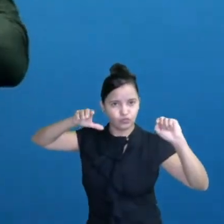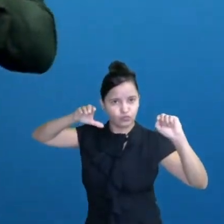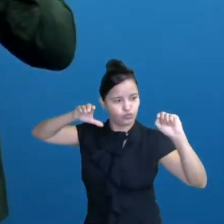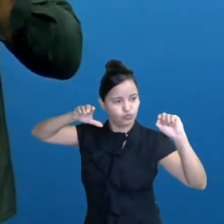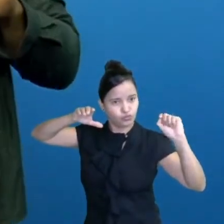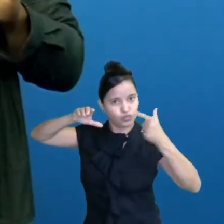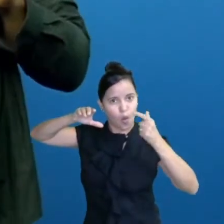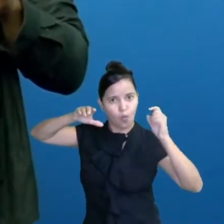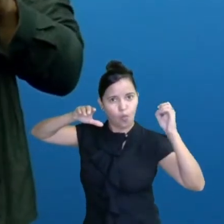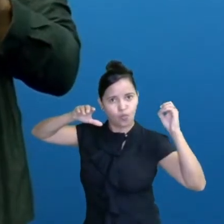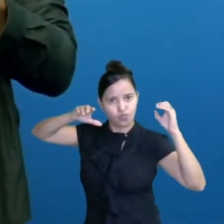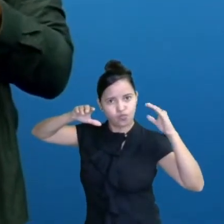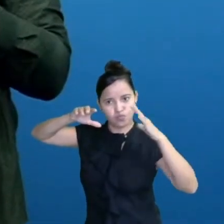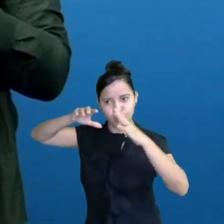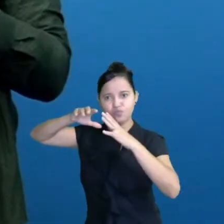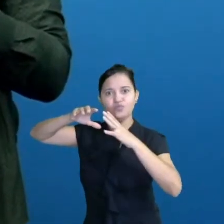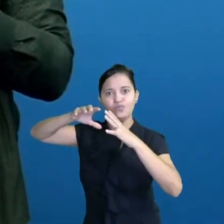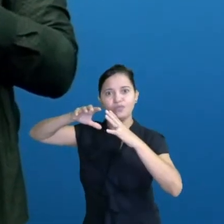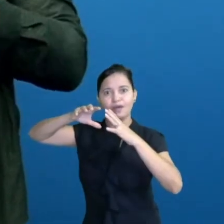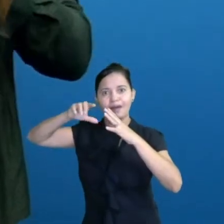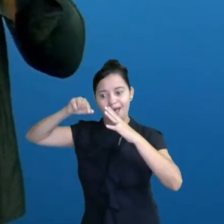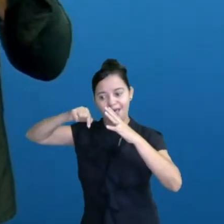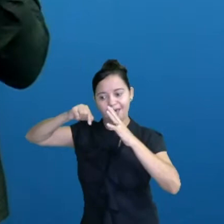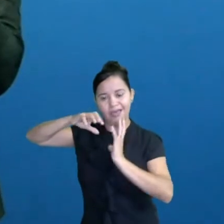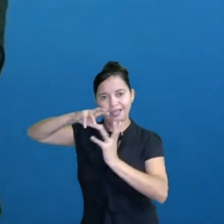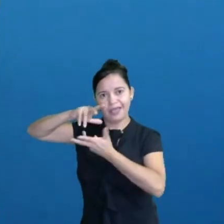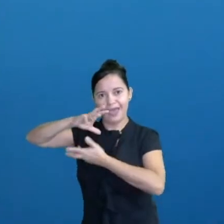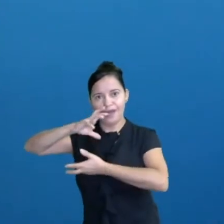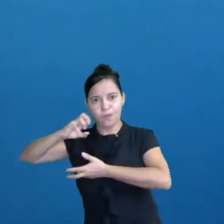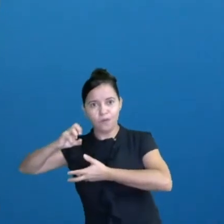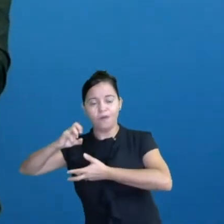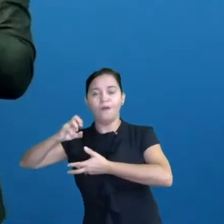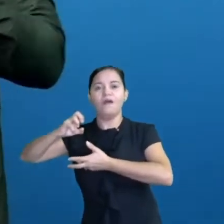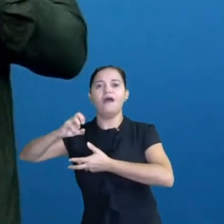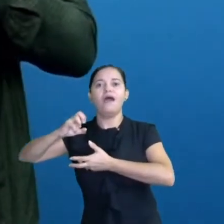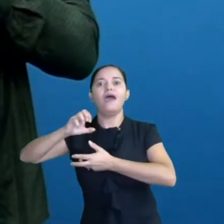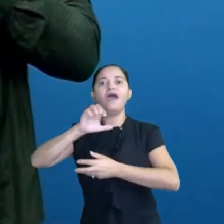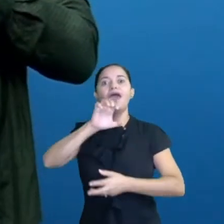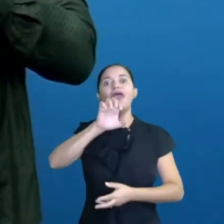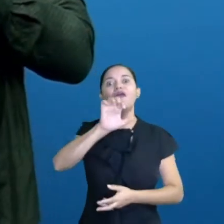estufa, e muito associado aos chamados combustíveis